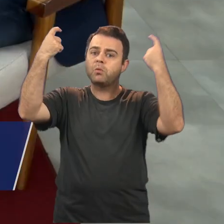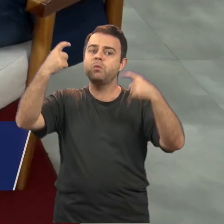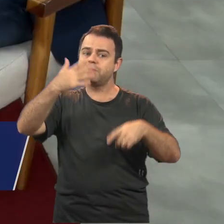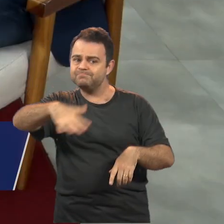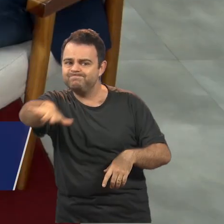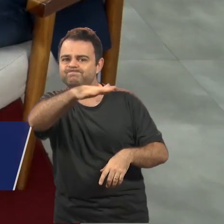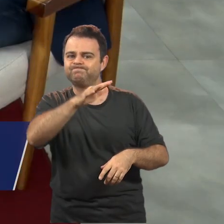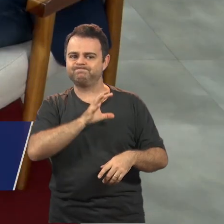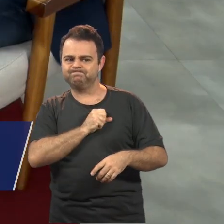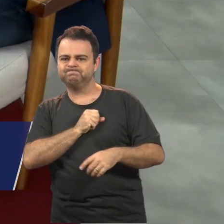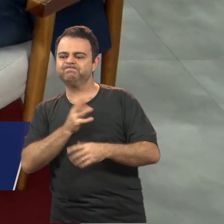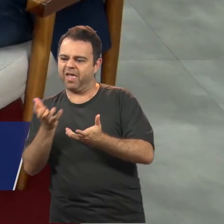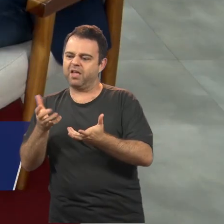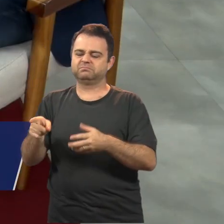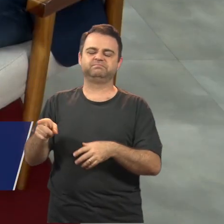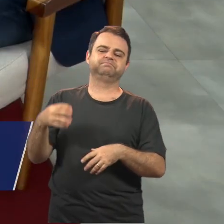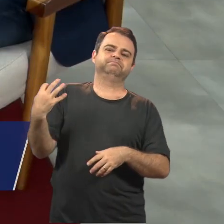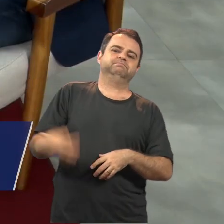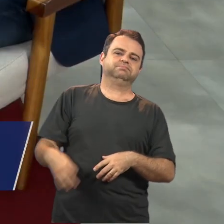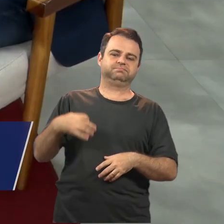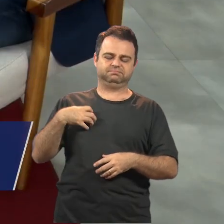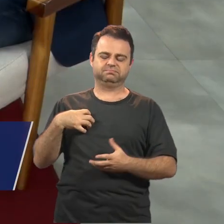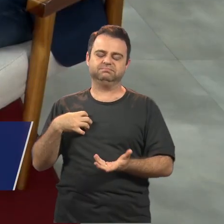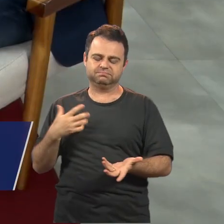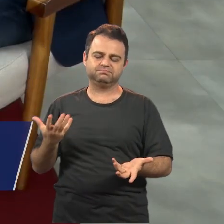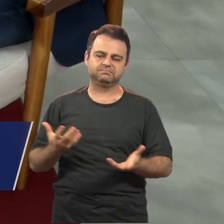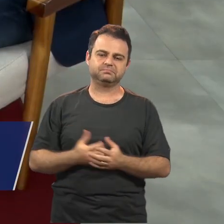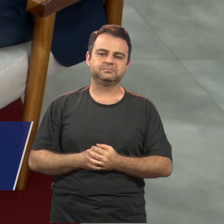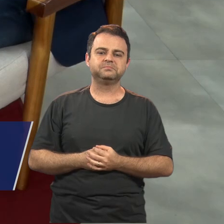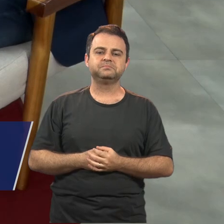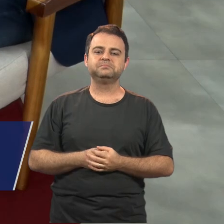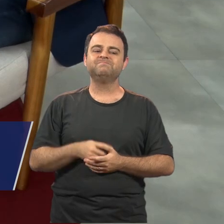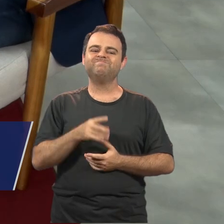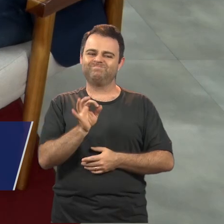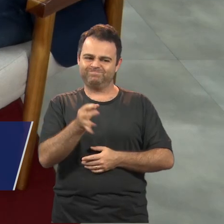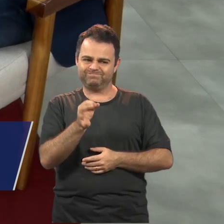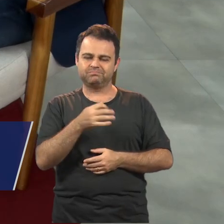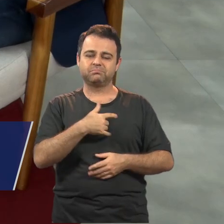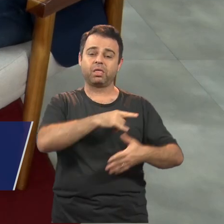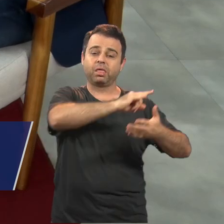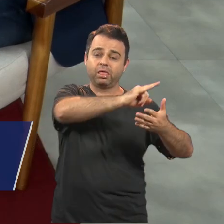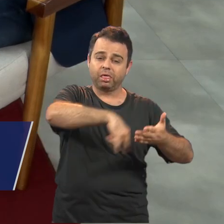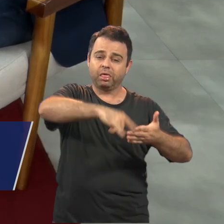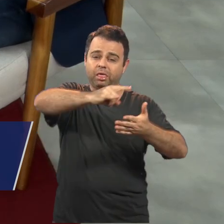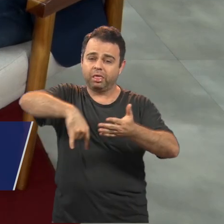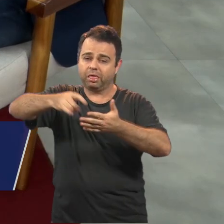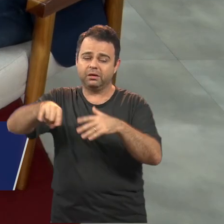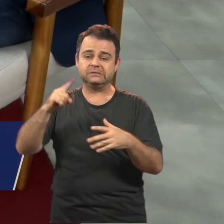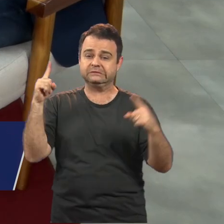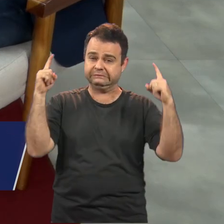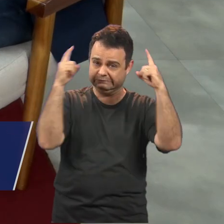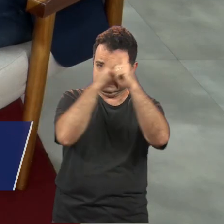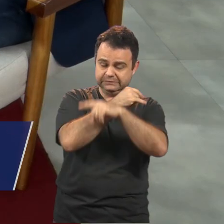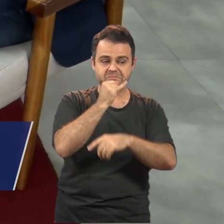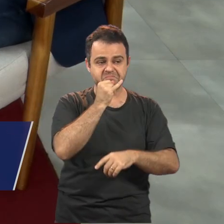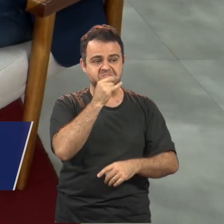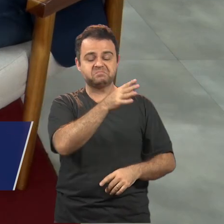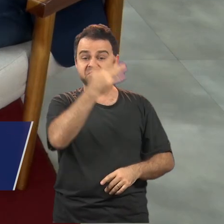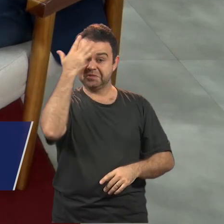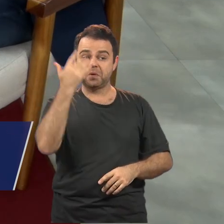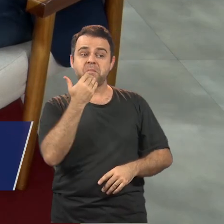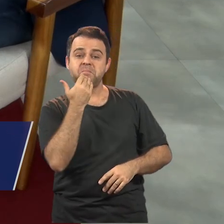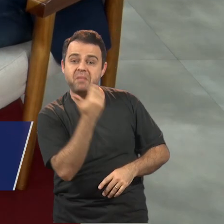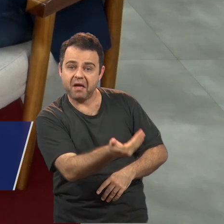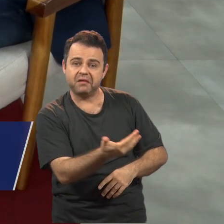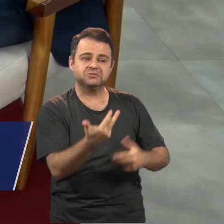né? O senhor falou aí em burocracias, né? A gente sabe que existe um trâmite aí, inclusive, para atendimento das solicitações da população,